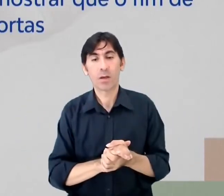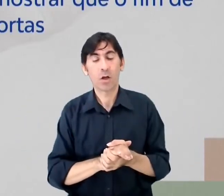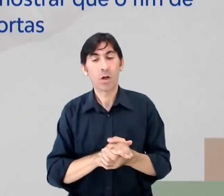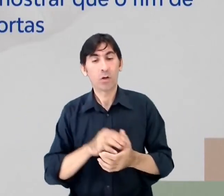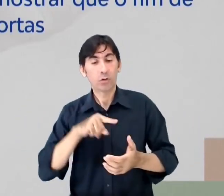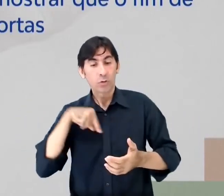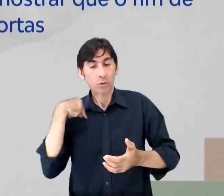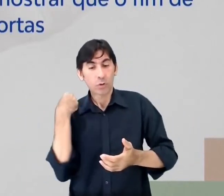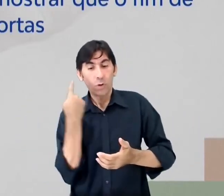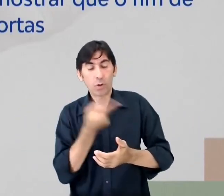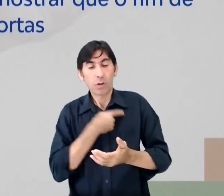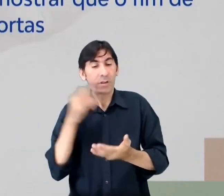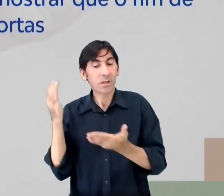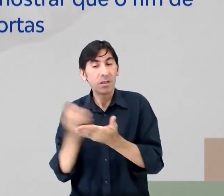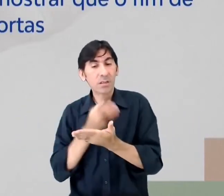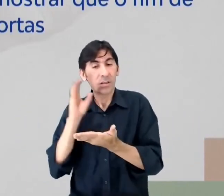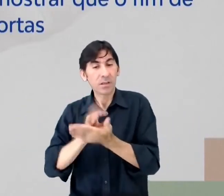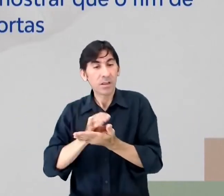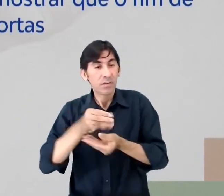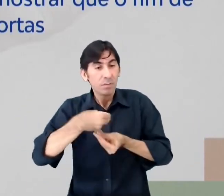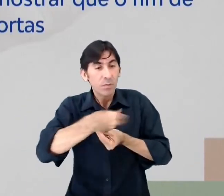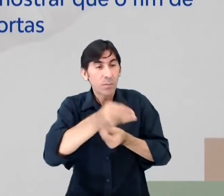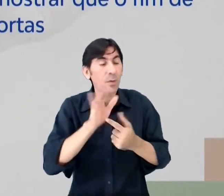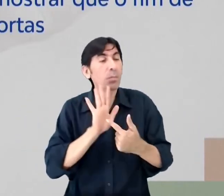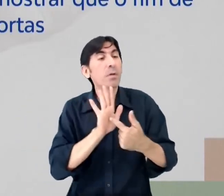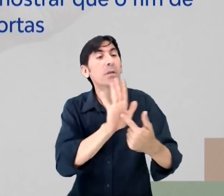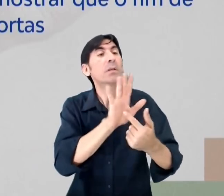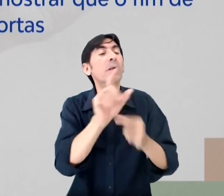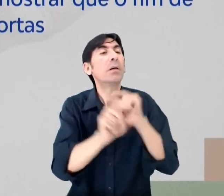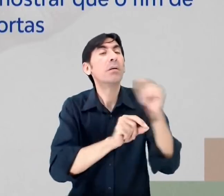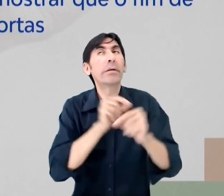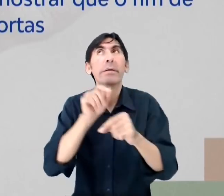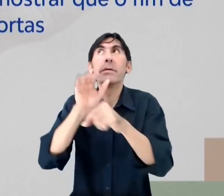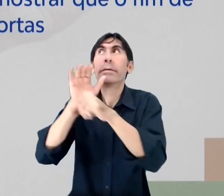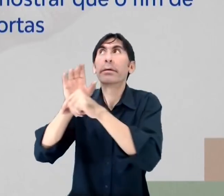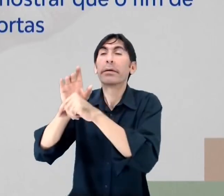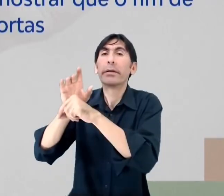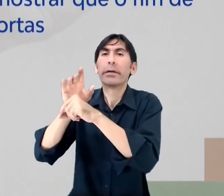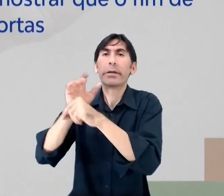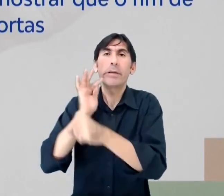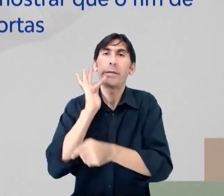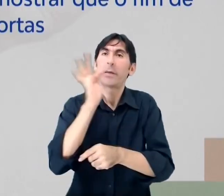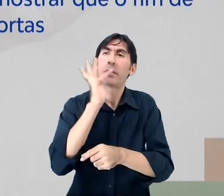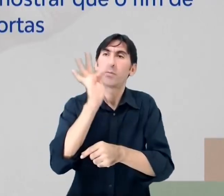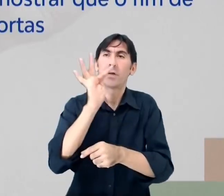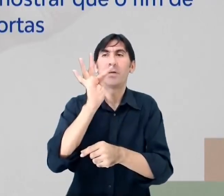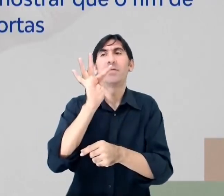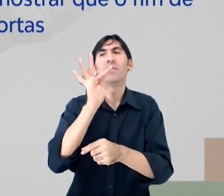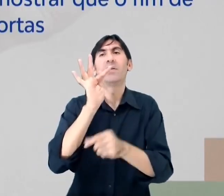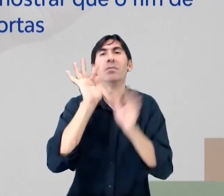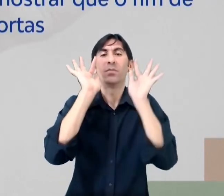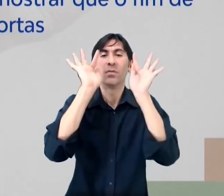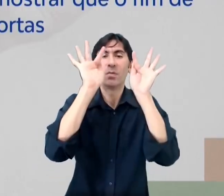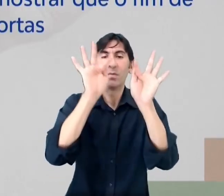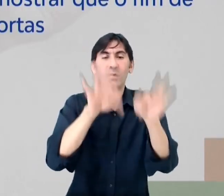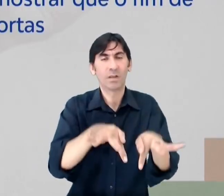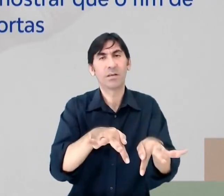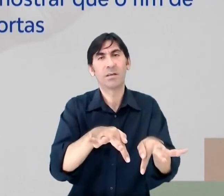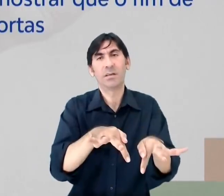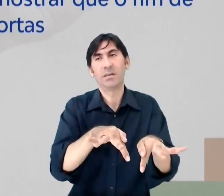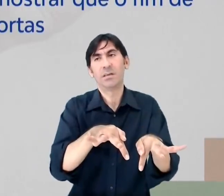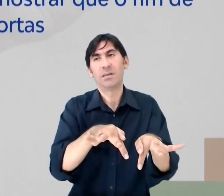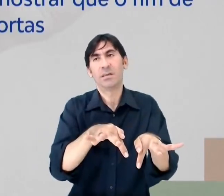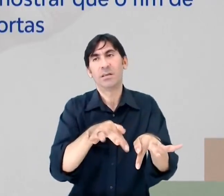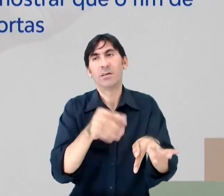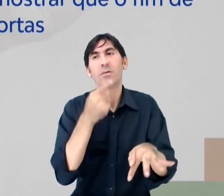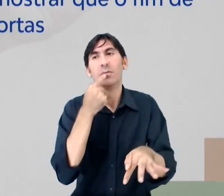publicações devem mostrar que o fim de todas as coisas está às portas.